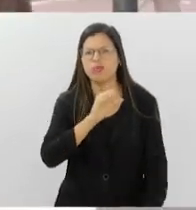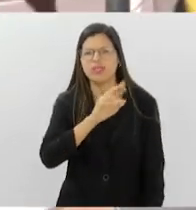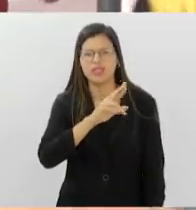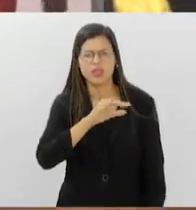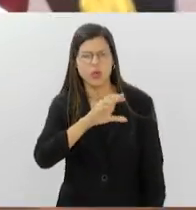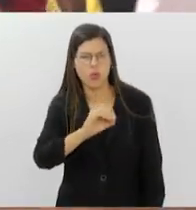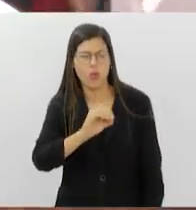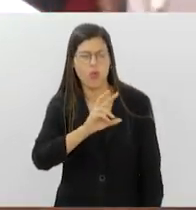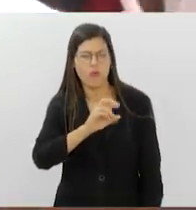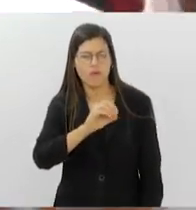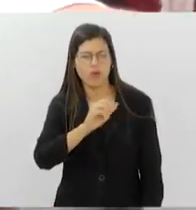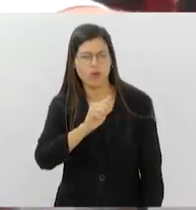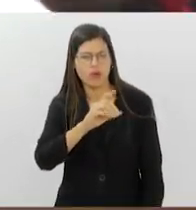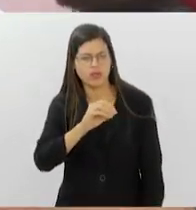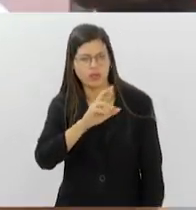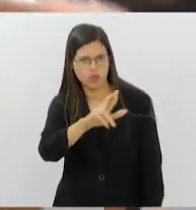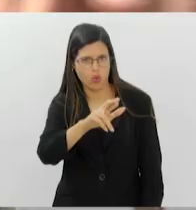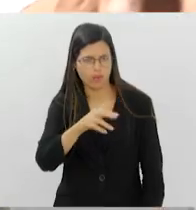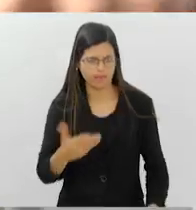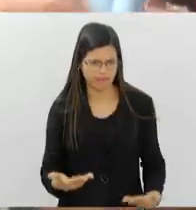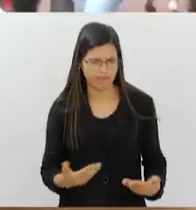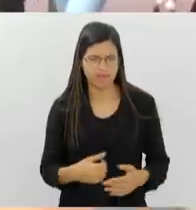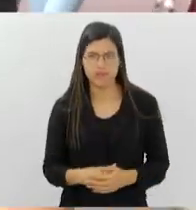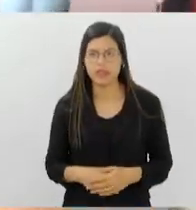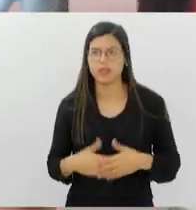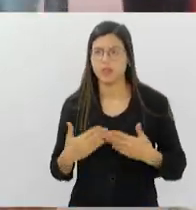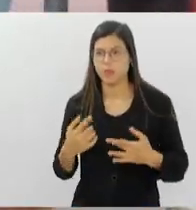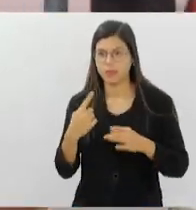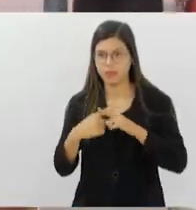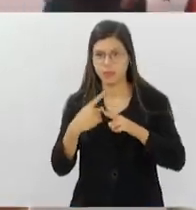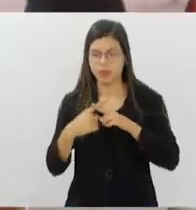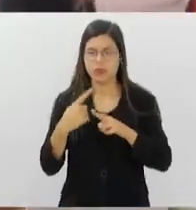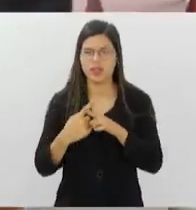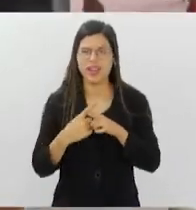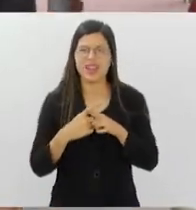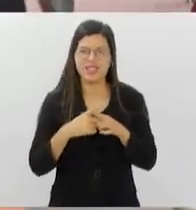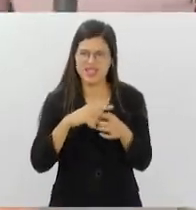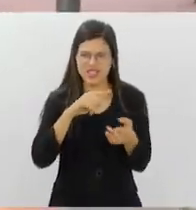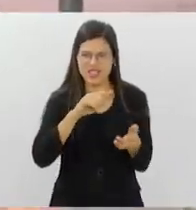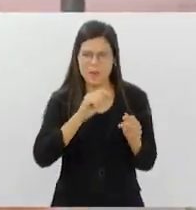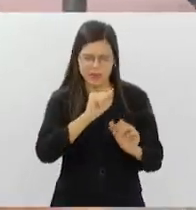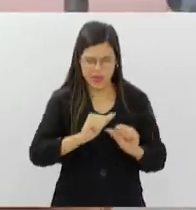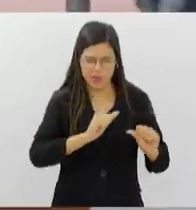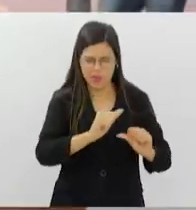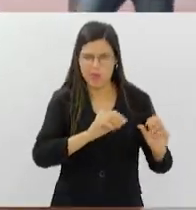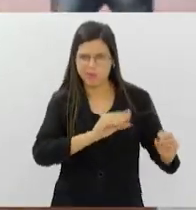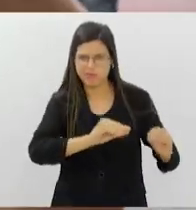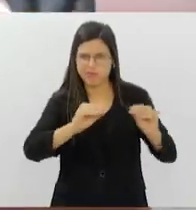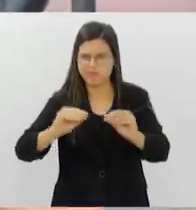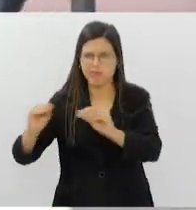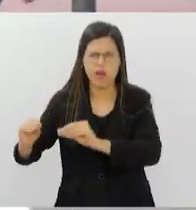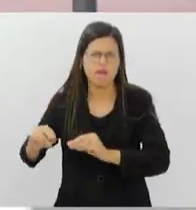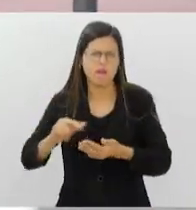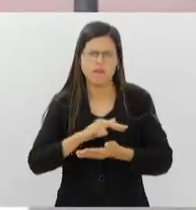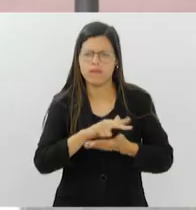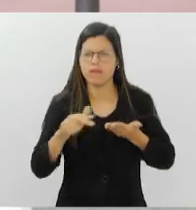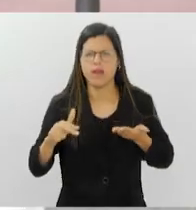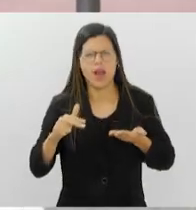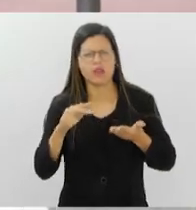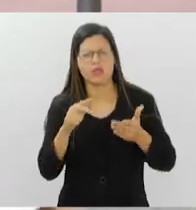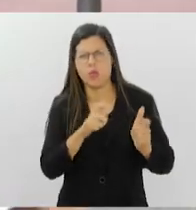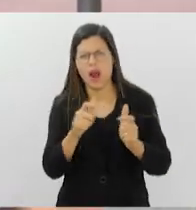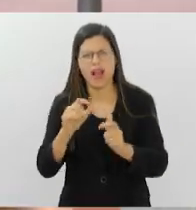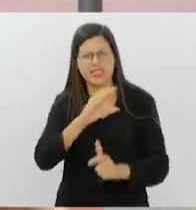Flup ela se desloca pelo pelo espaço da cidade a gente já fez e Babilônia Cidade de Deus Mangueira etc e